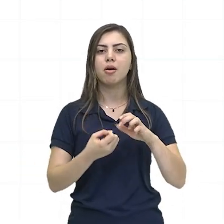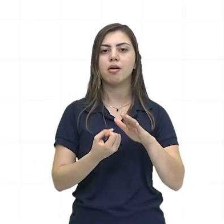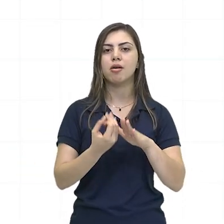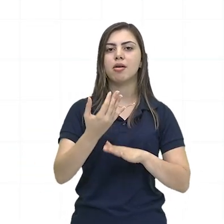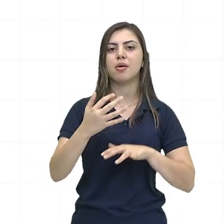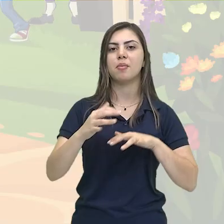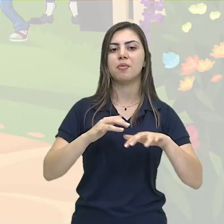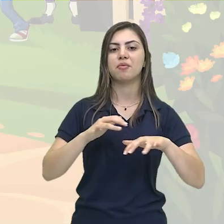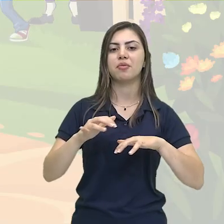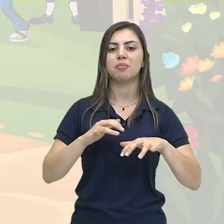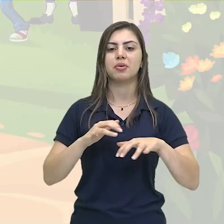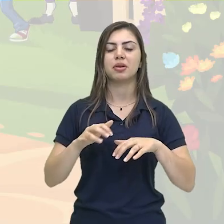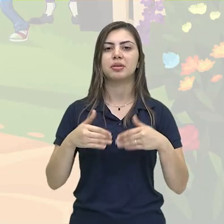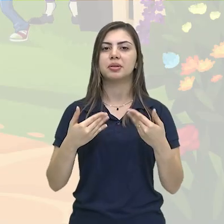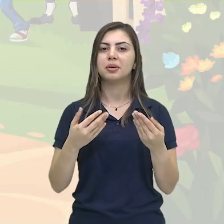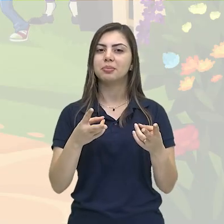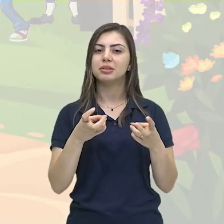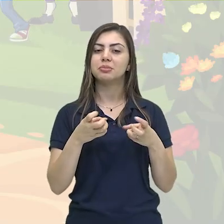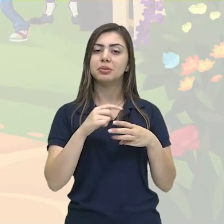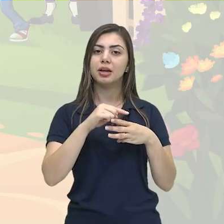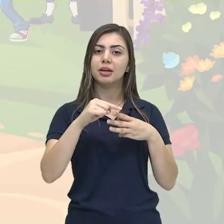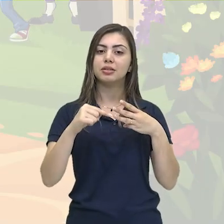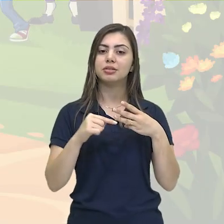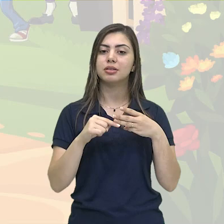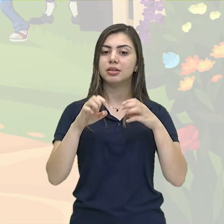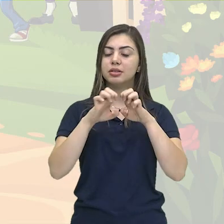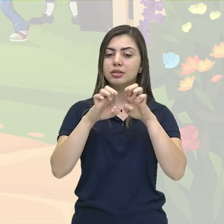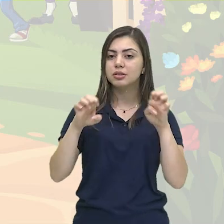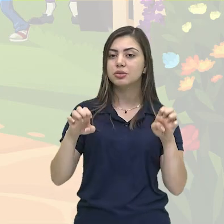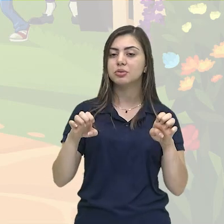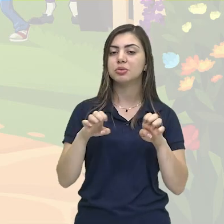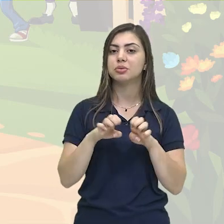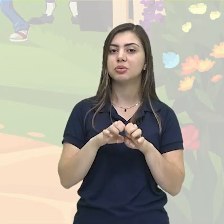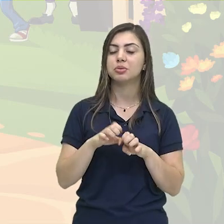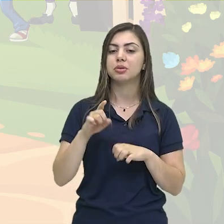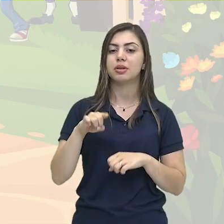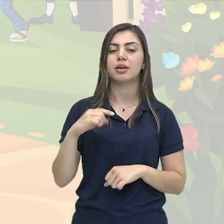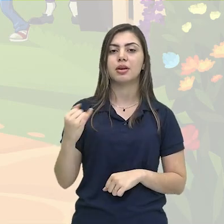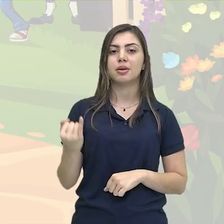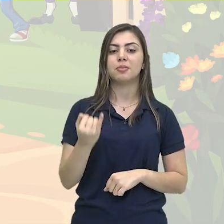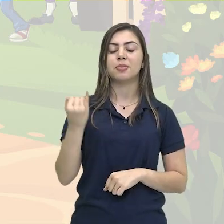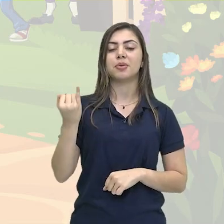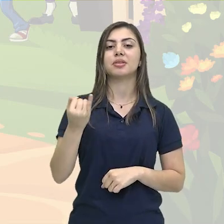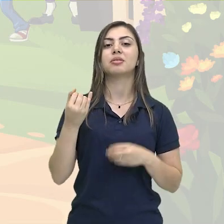movimento. Então, essas três estruturas aí vão ser responsáveis pelo